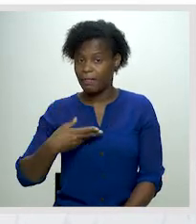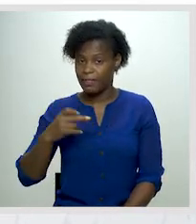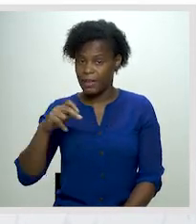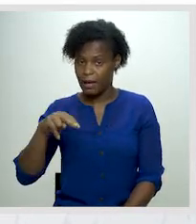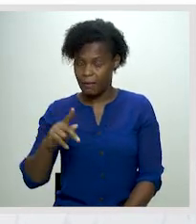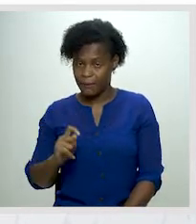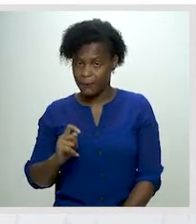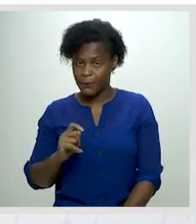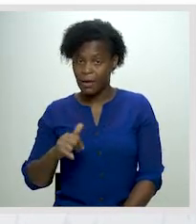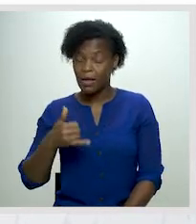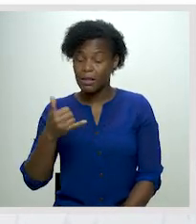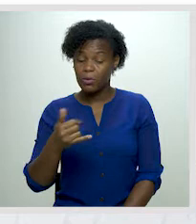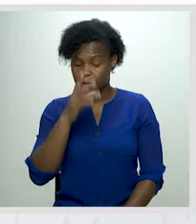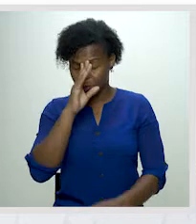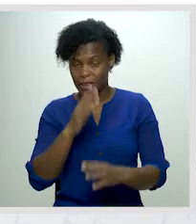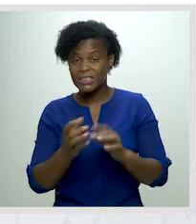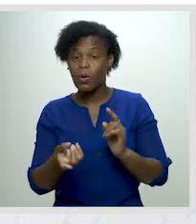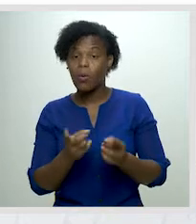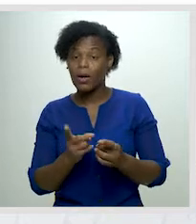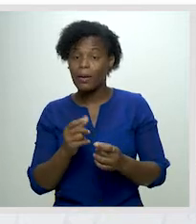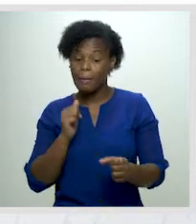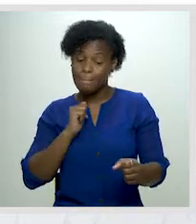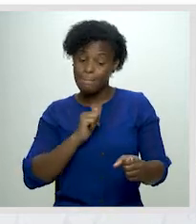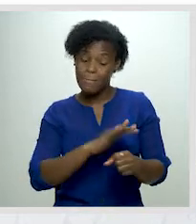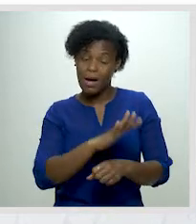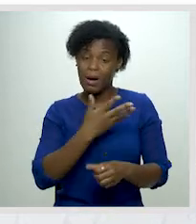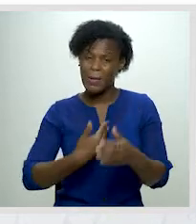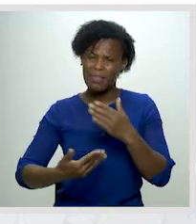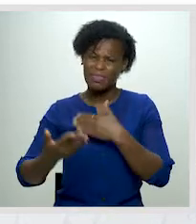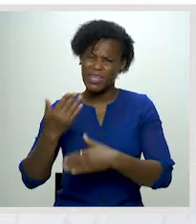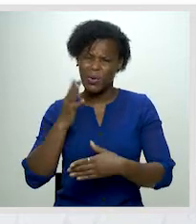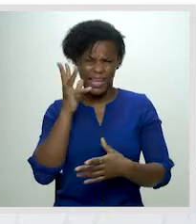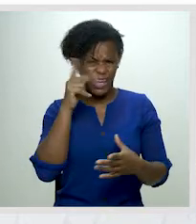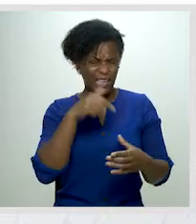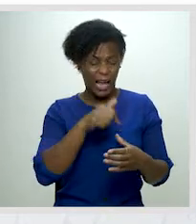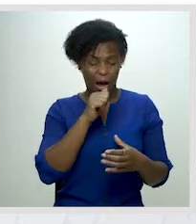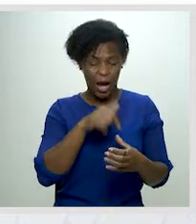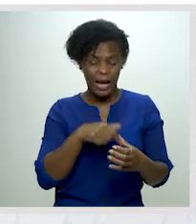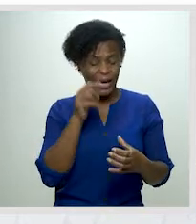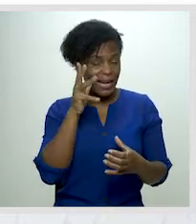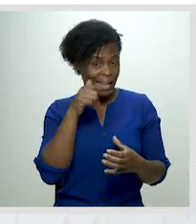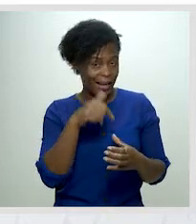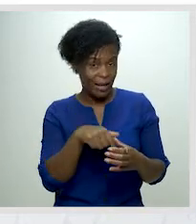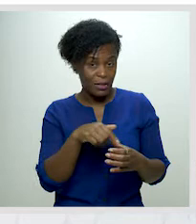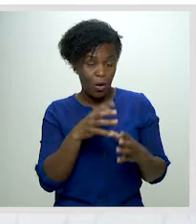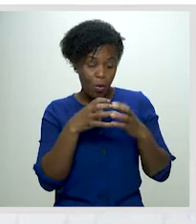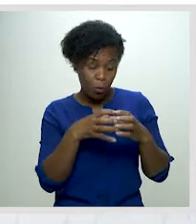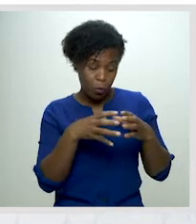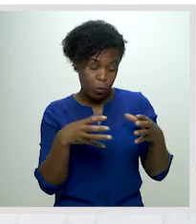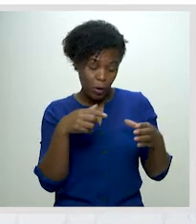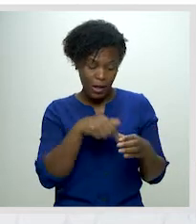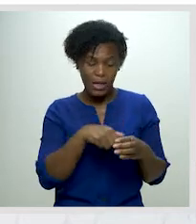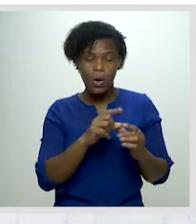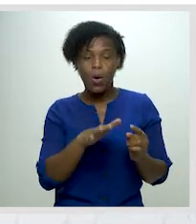Depois, o que é que aconteceu? O oceano primitivo, como temos a ver aqui também, no